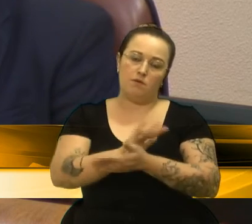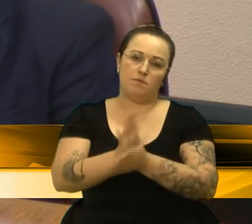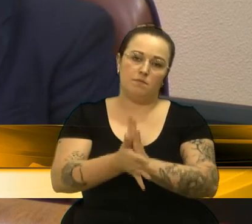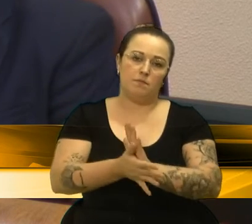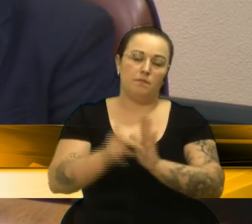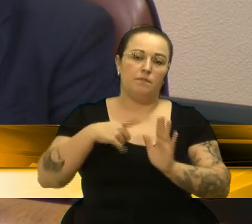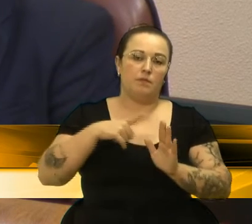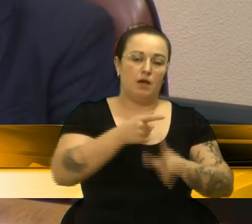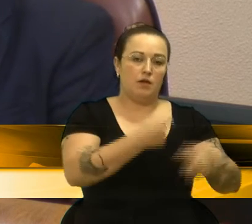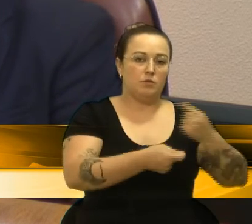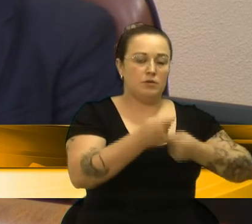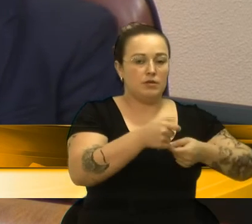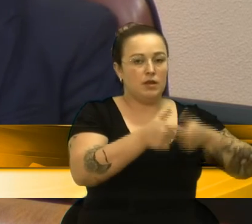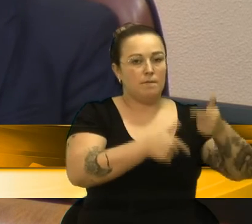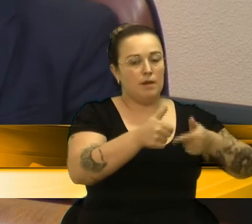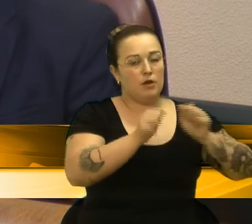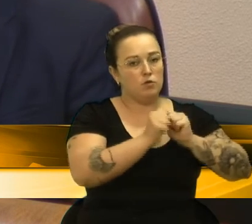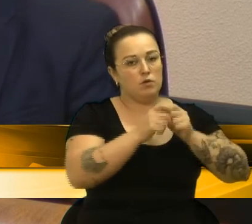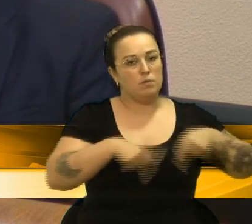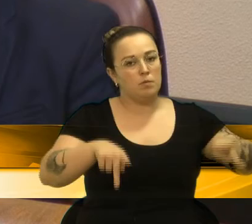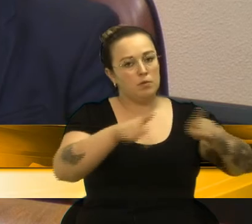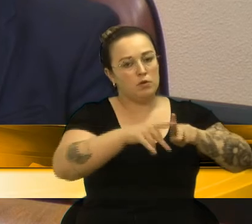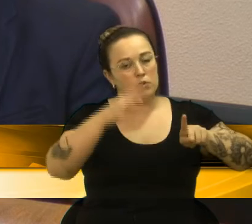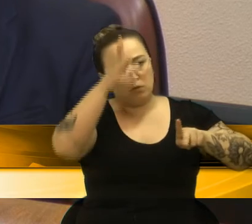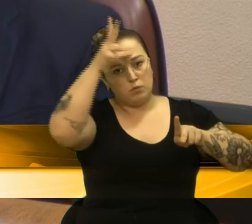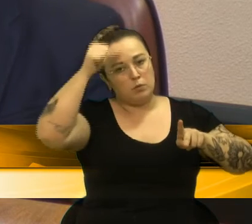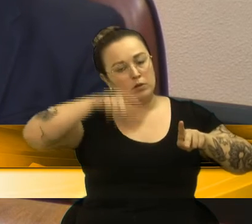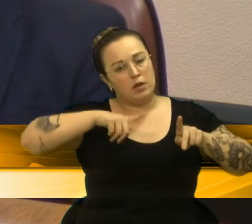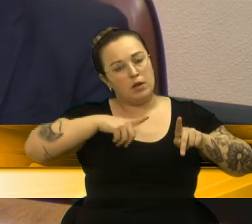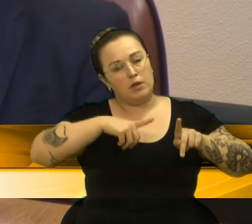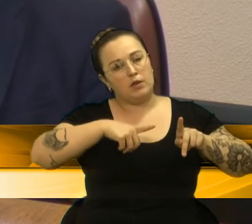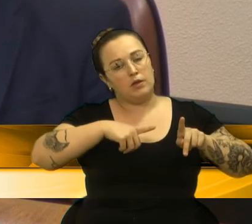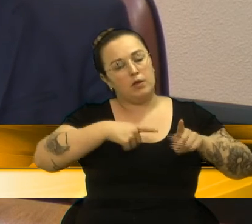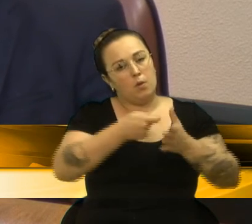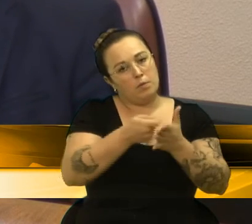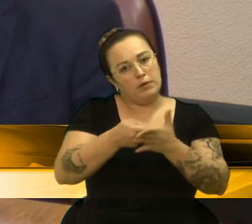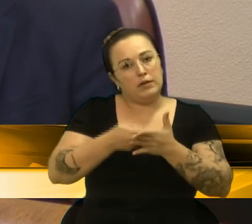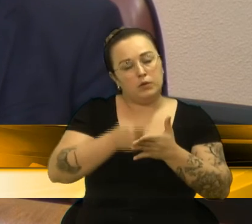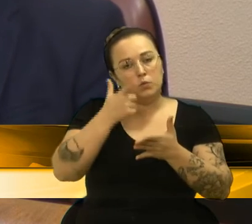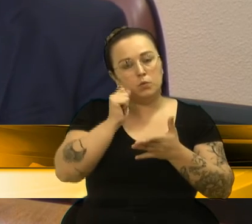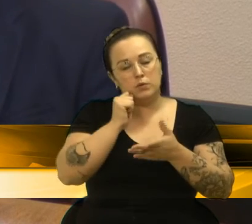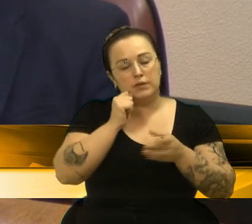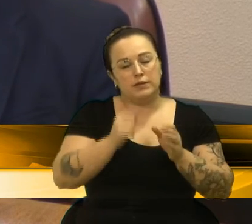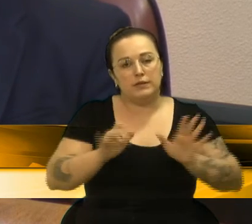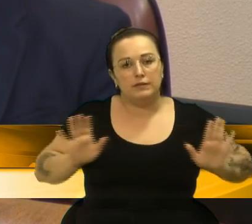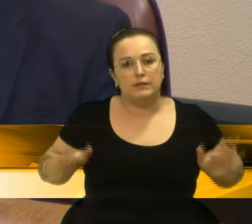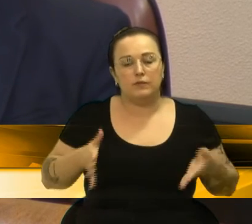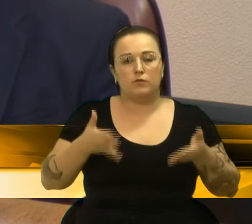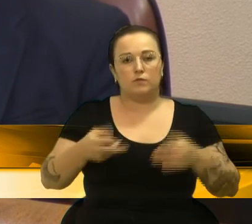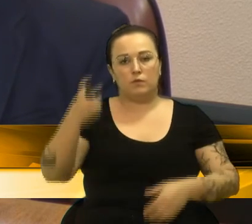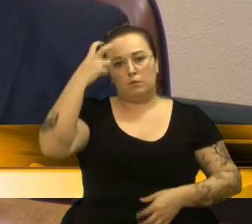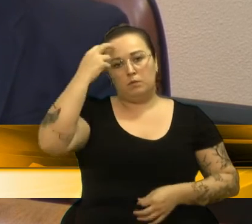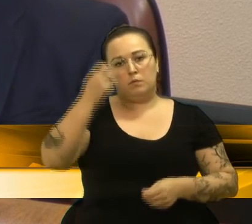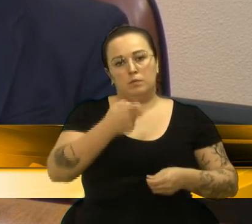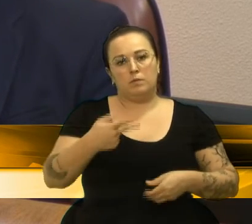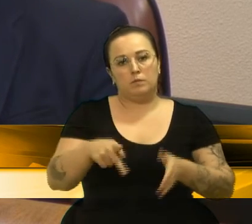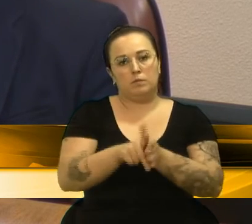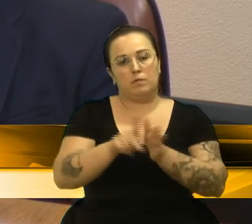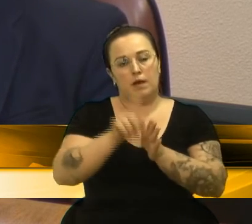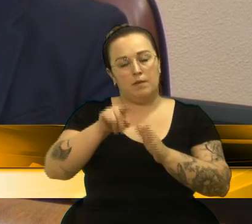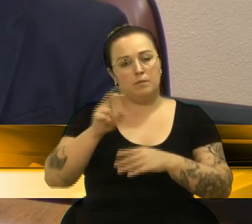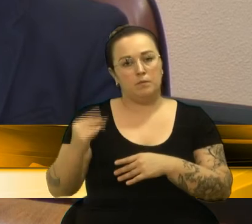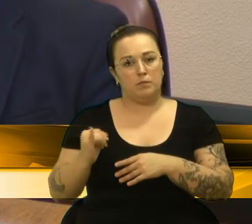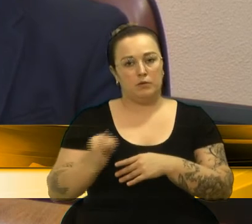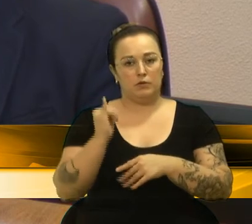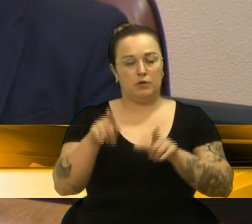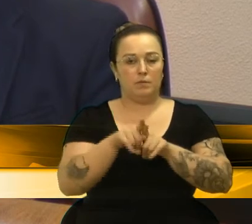administração trabalha para a população como um todo e tem obrigação de tratamento isonômico. Antes de adentrar no mérito propriamente dito, é necessário fazer um breve histórico